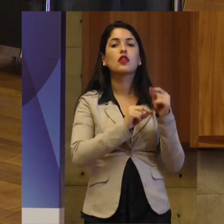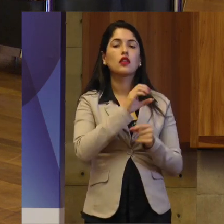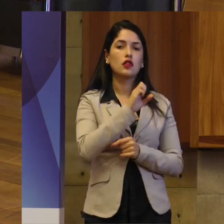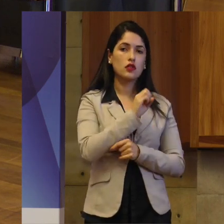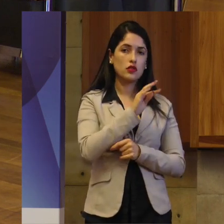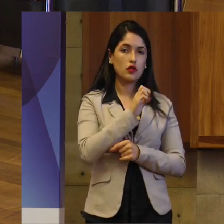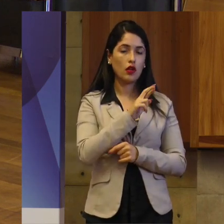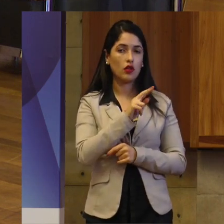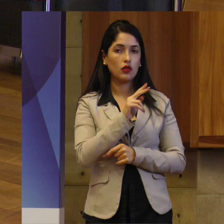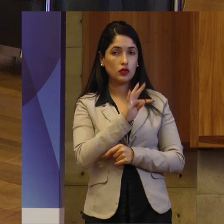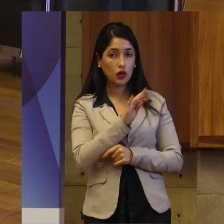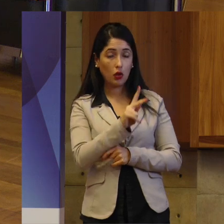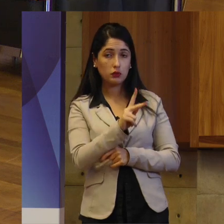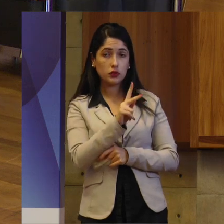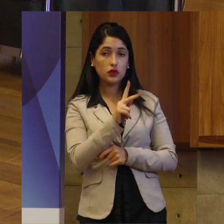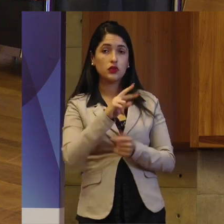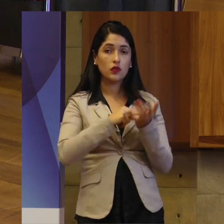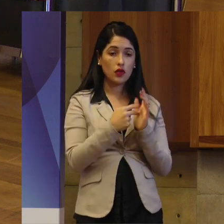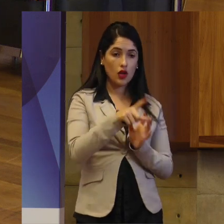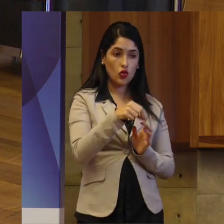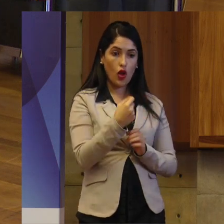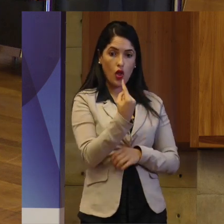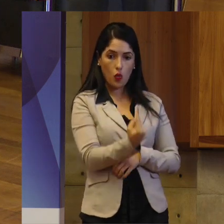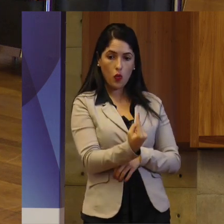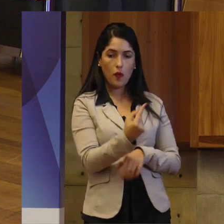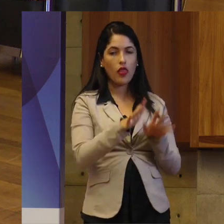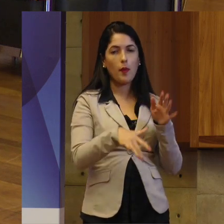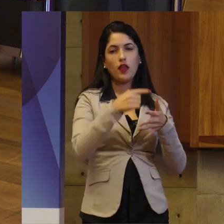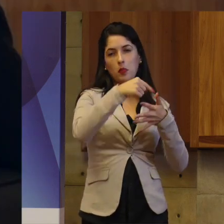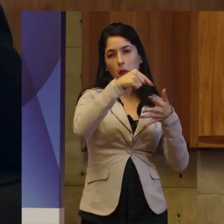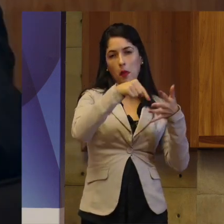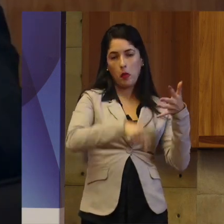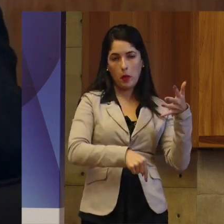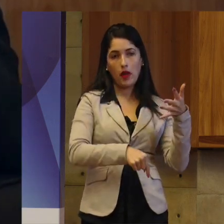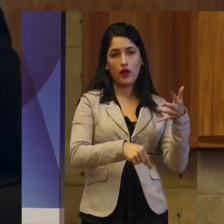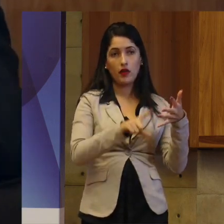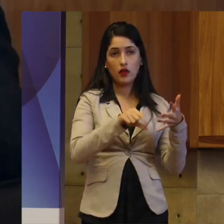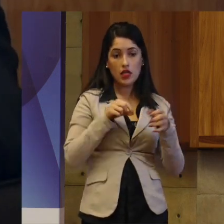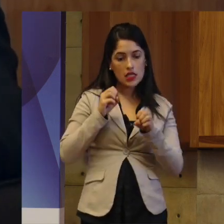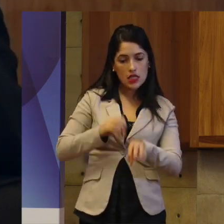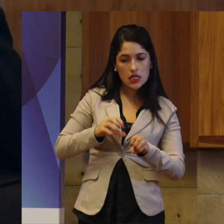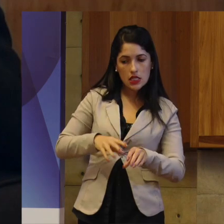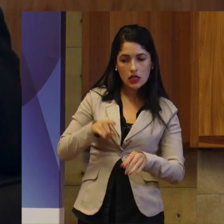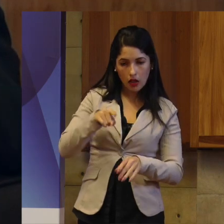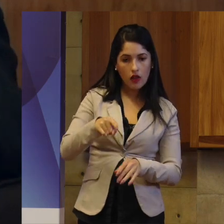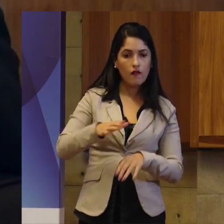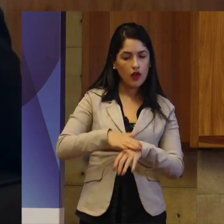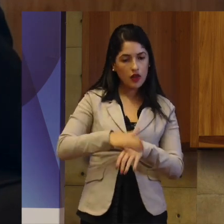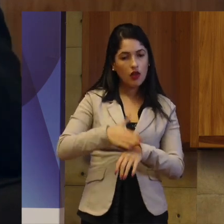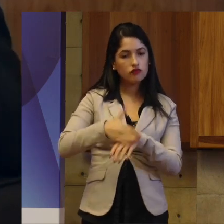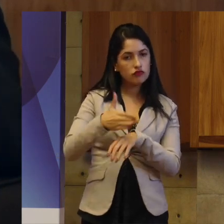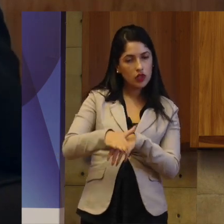startups brasileiras. Ou seja, você pega uma startup, seleciona de acordo com critérios profissionais, ensina eles a fazer um pitch, faz um